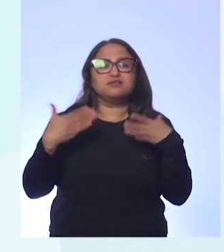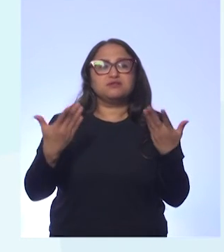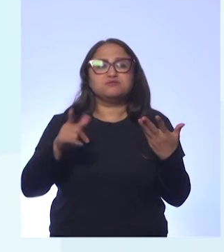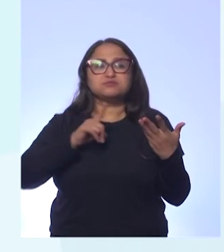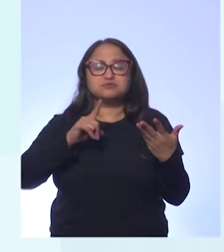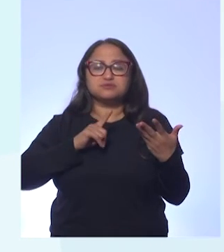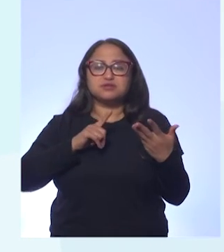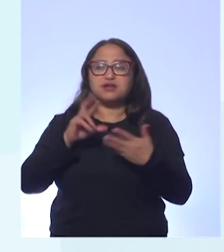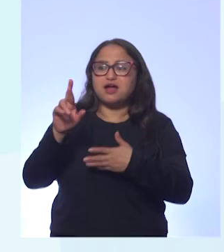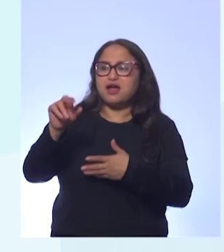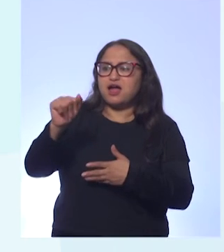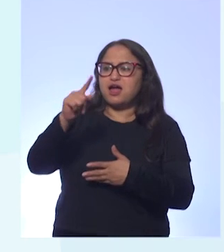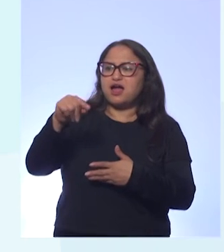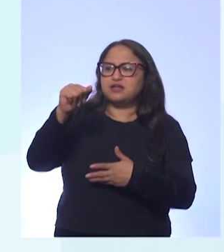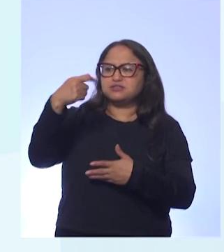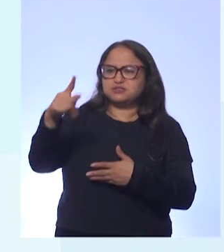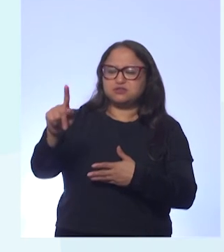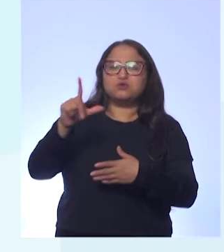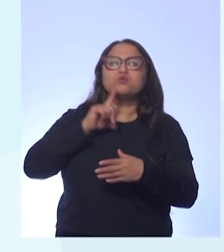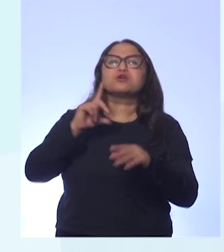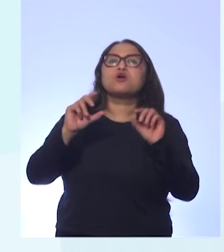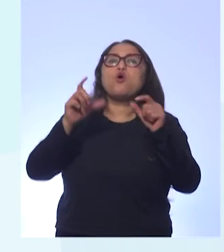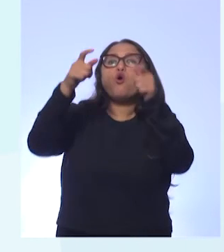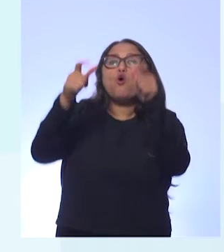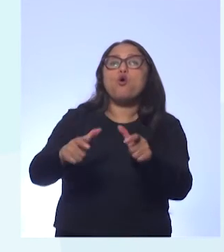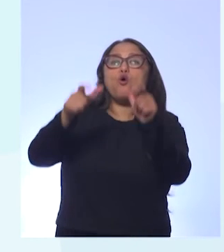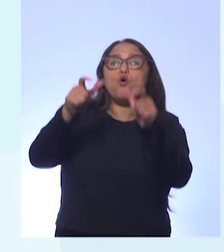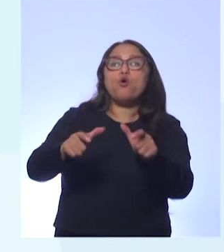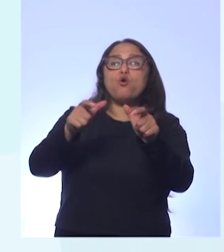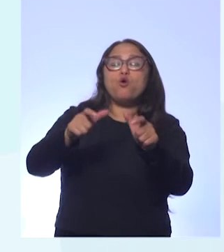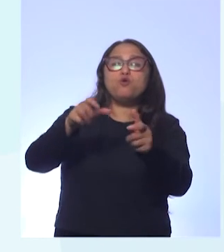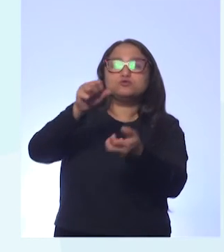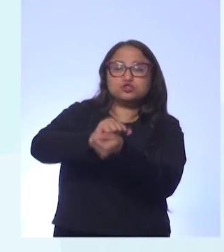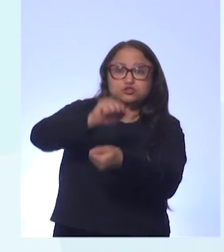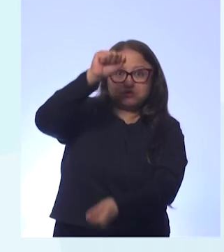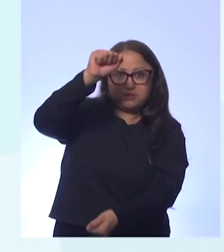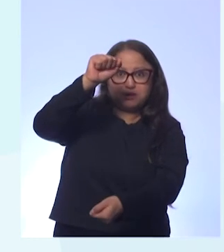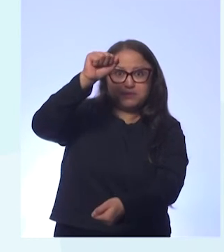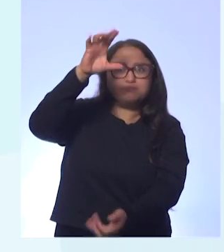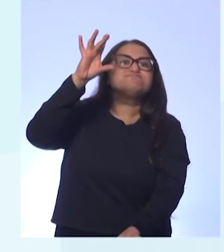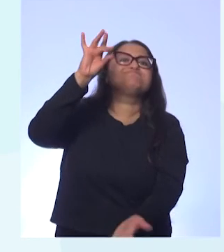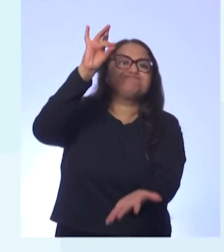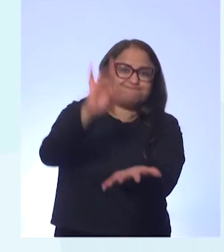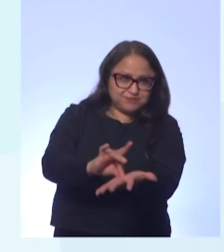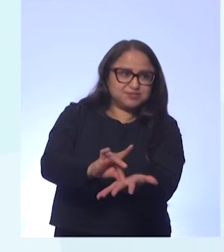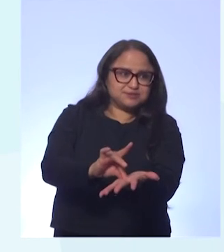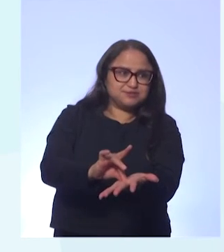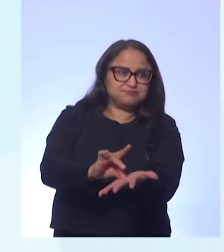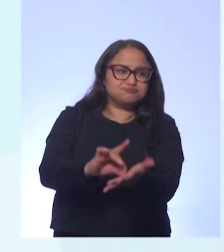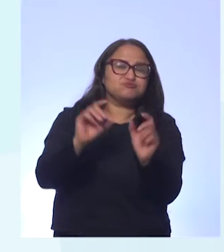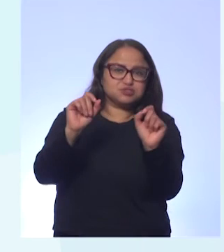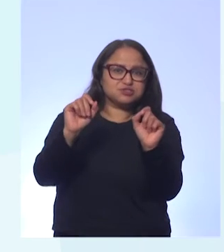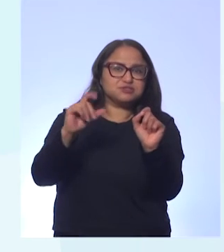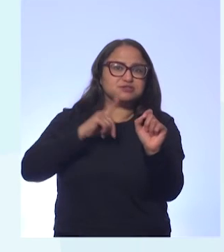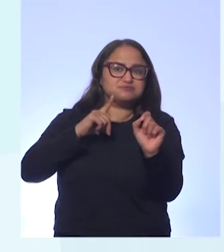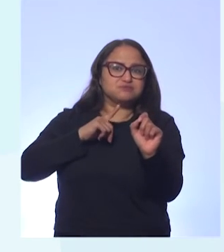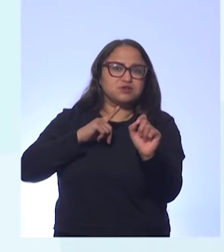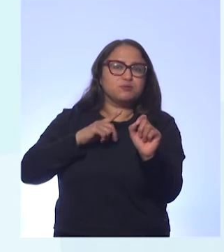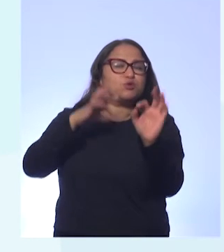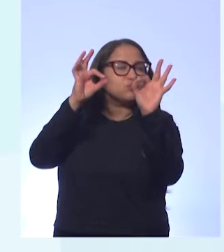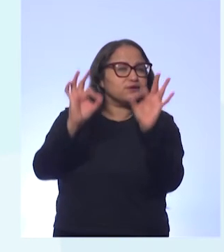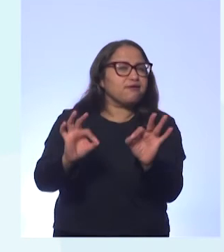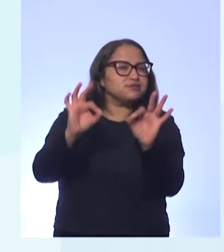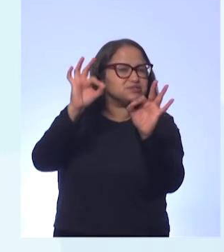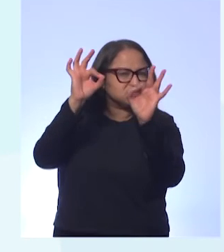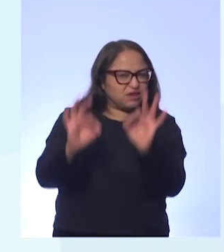escreve a razão desse jeito, ó, dimensão no mapa pela dimensão no real. O valor que está no mapa dividido pelo valor que está